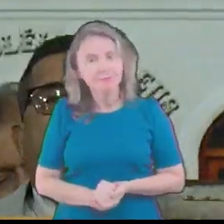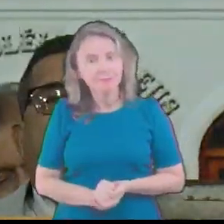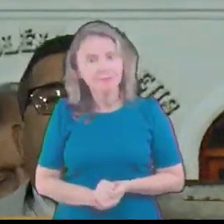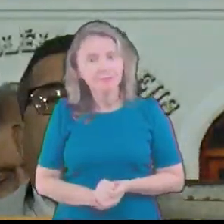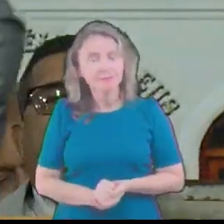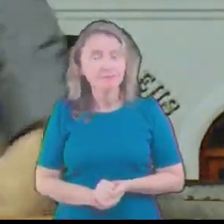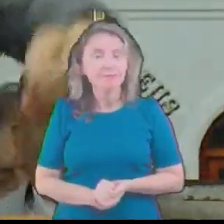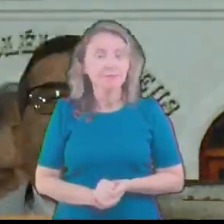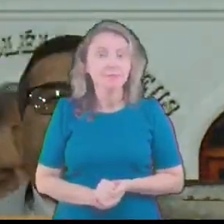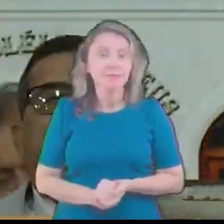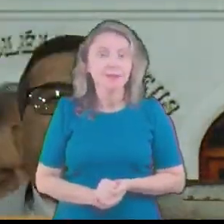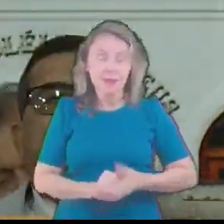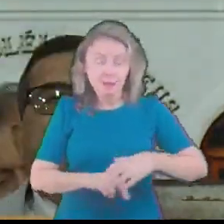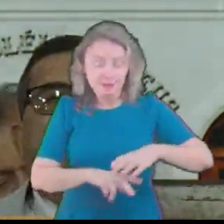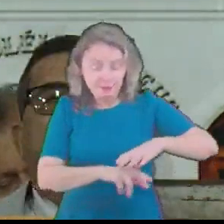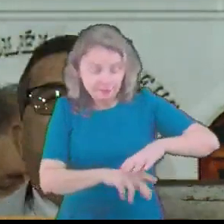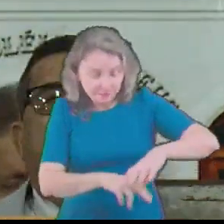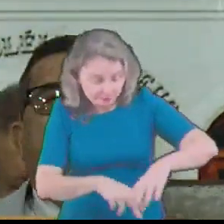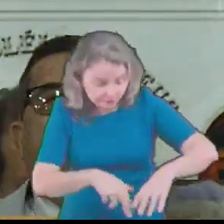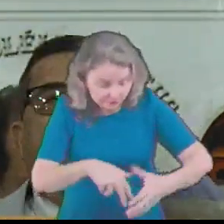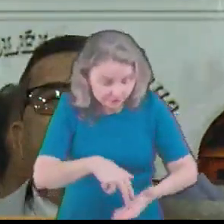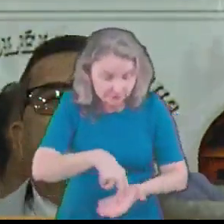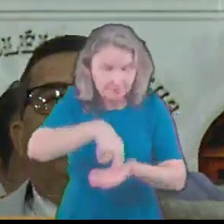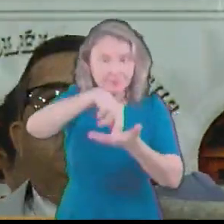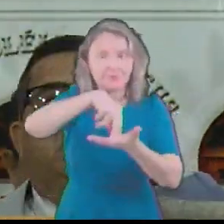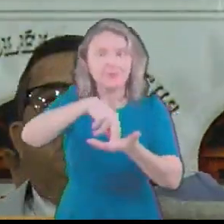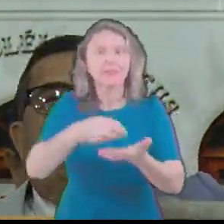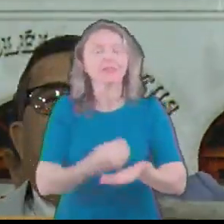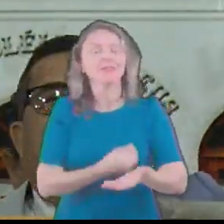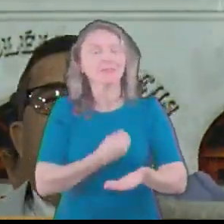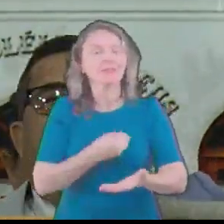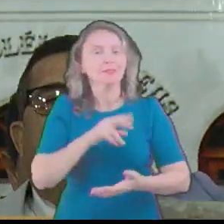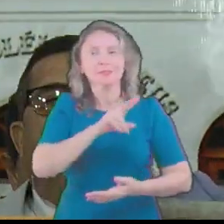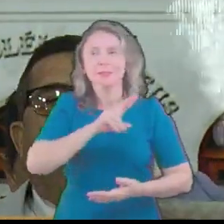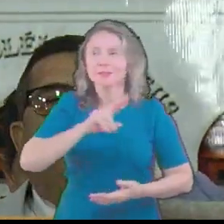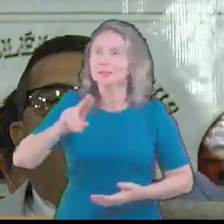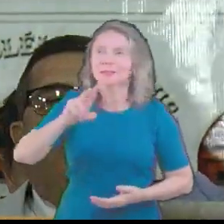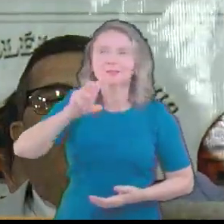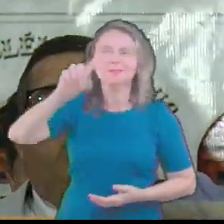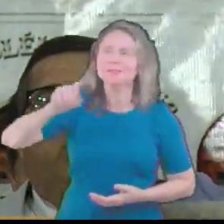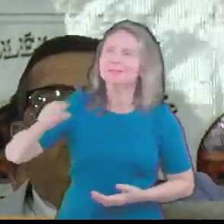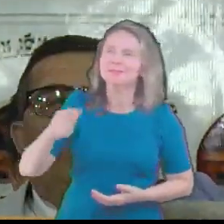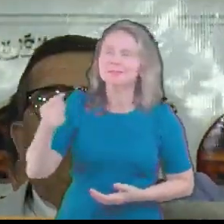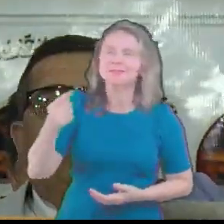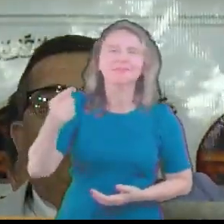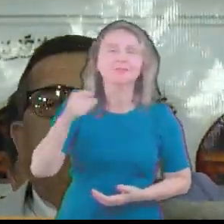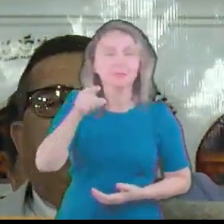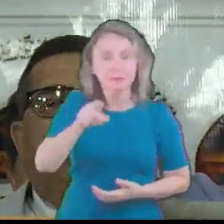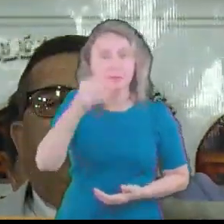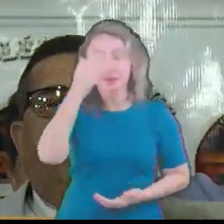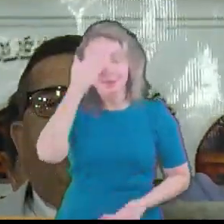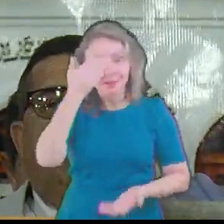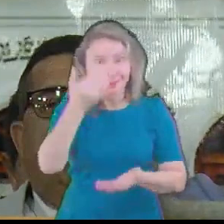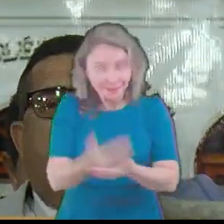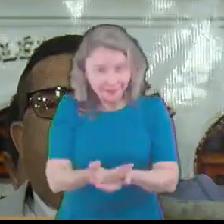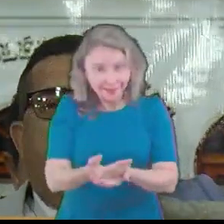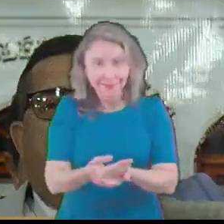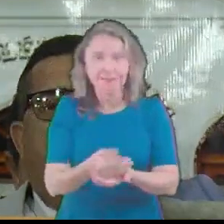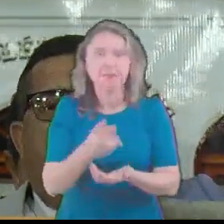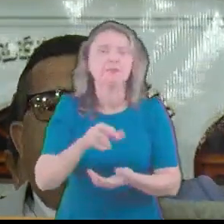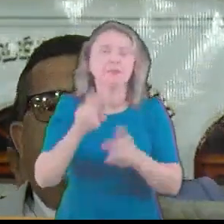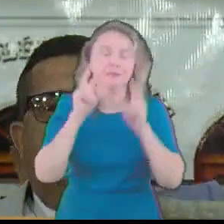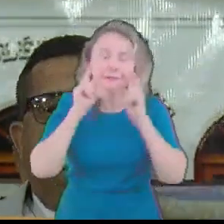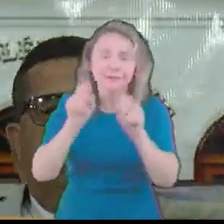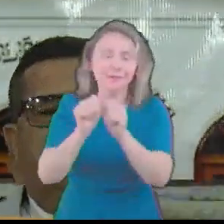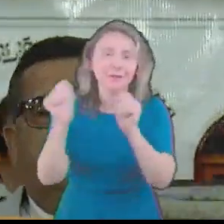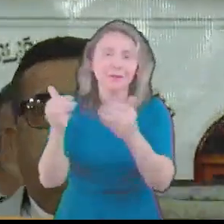defunto vai sair e o nome do Eterno vai ser glorificado. Se você crer, você vai ver a glória